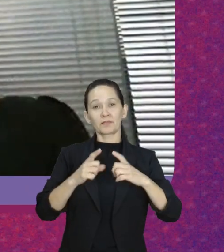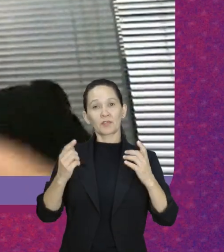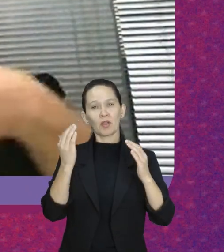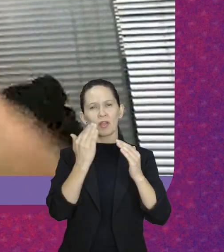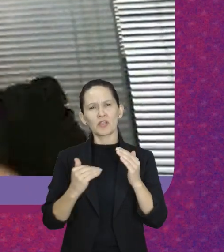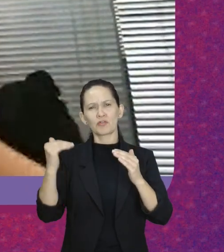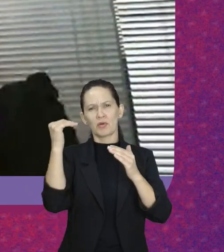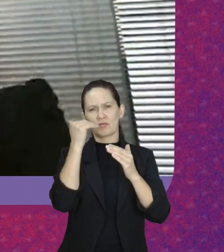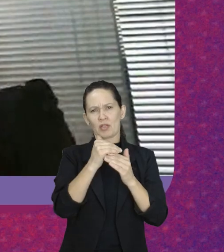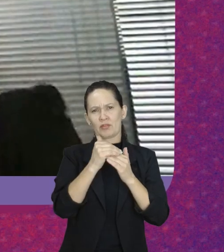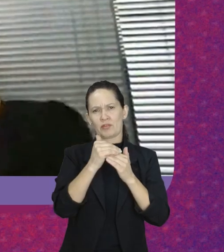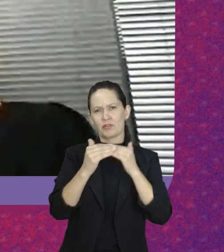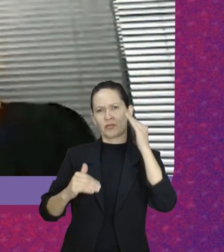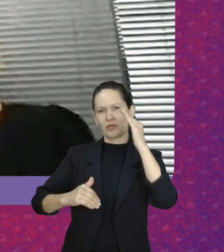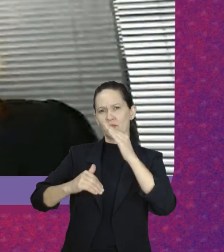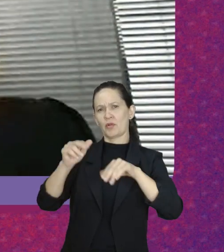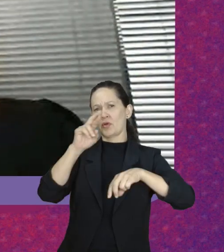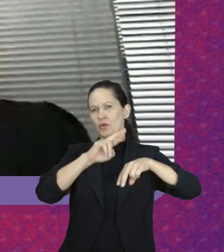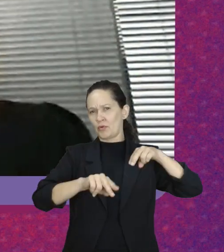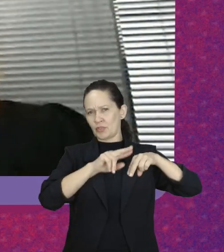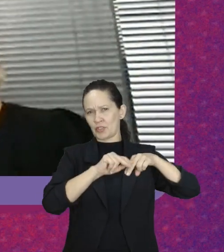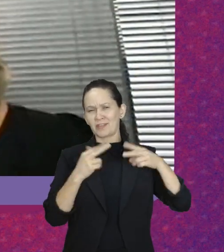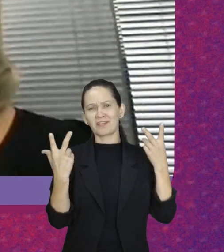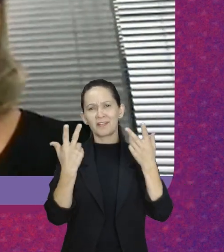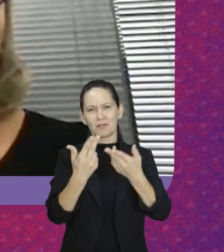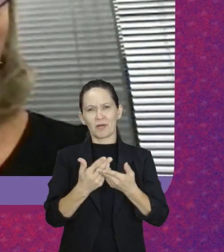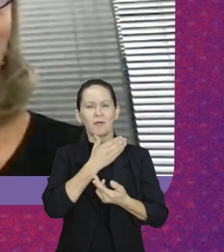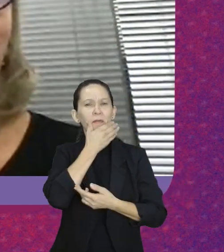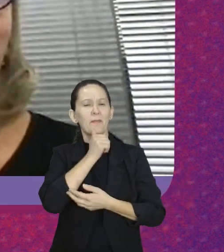igualdade entre o próprio gênero, né, feminino.